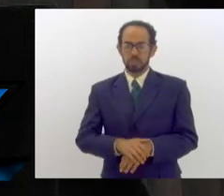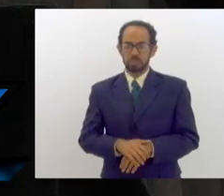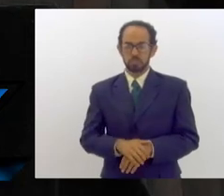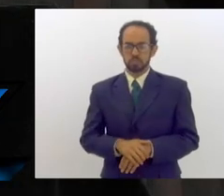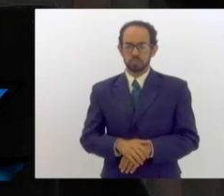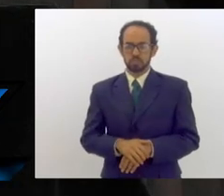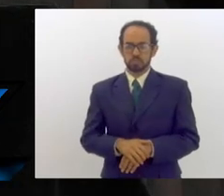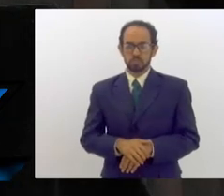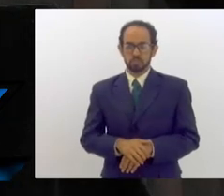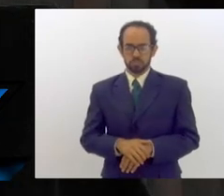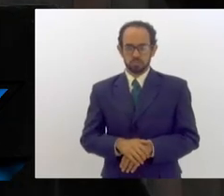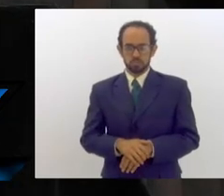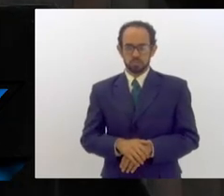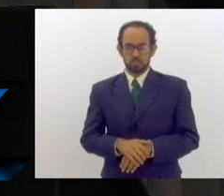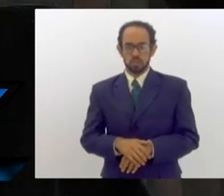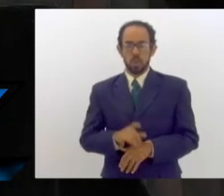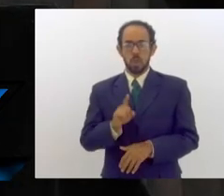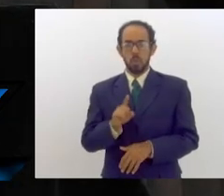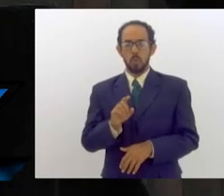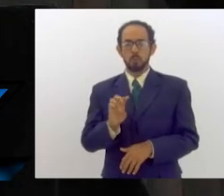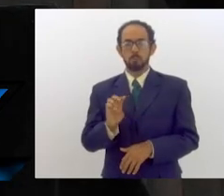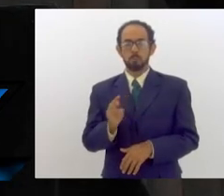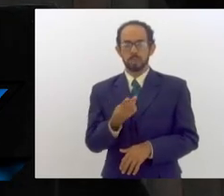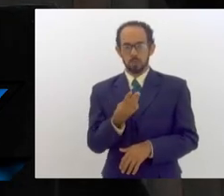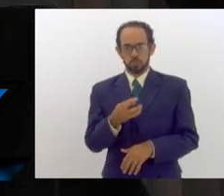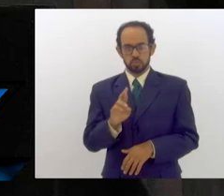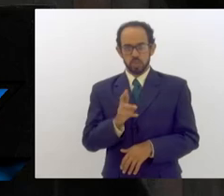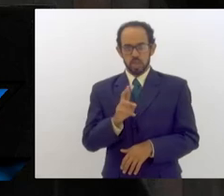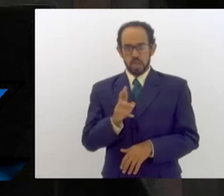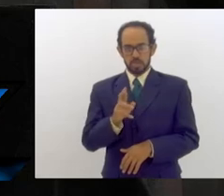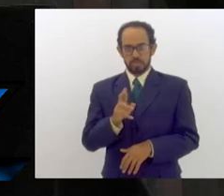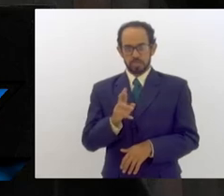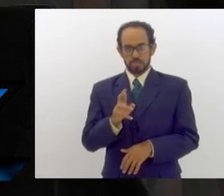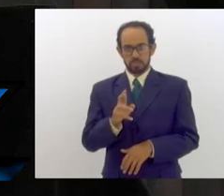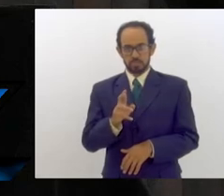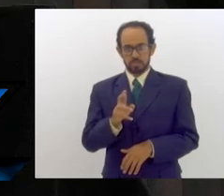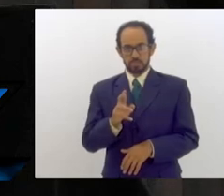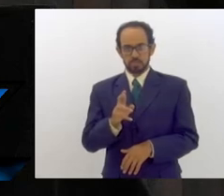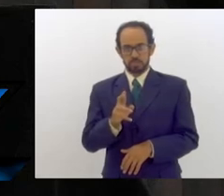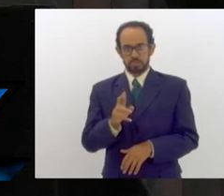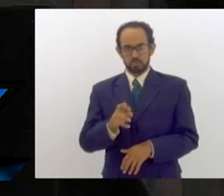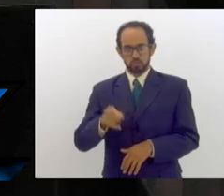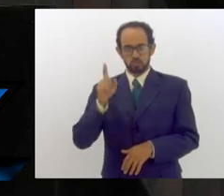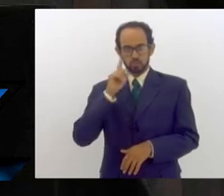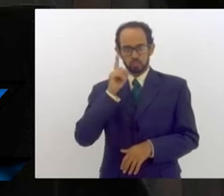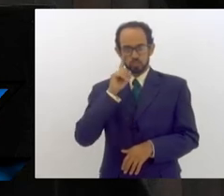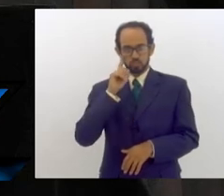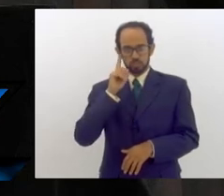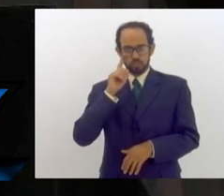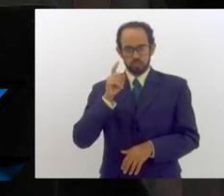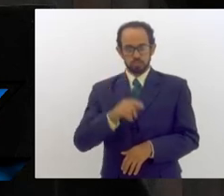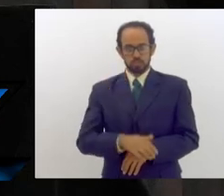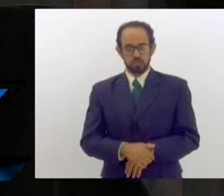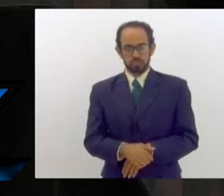imaginemos para arredondar um milhão de reais de subsídio por dia